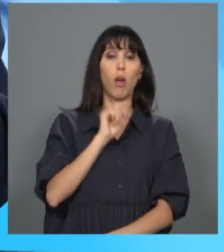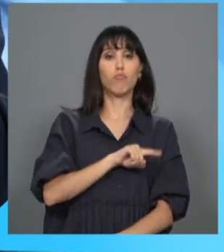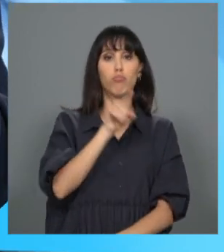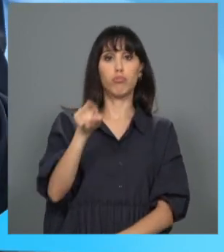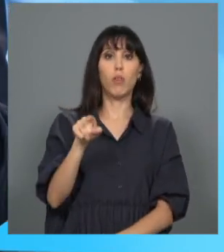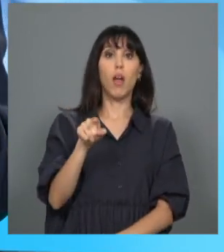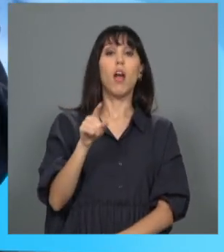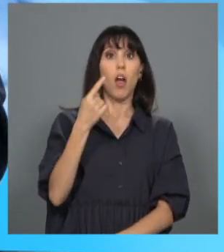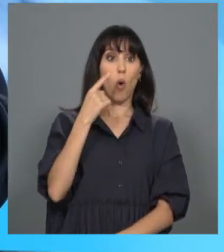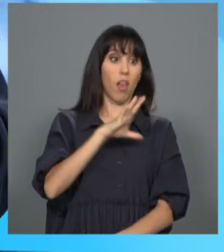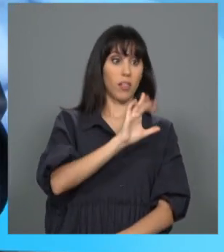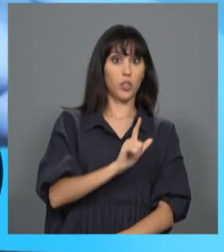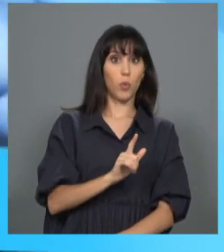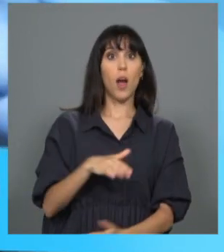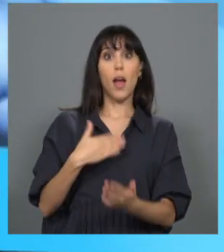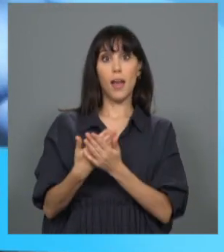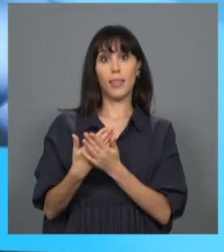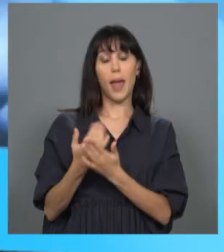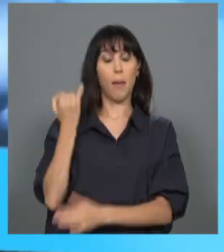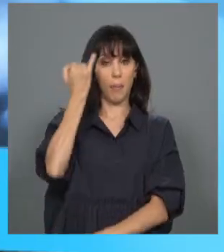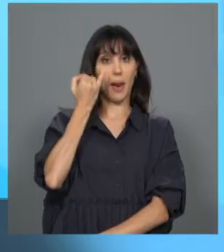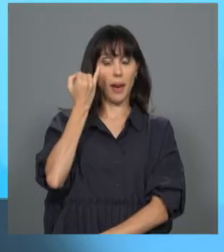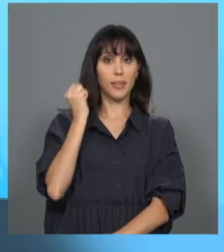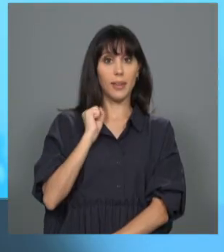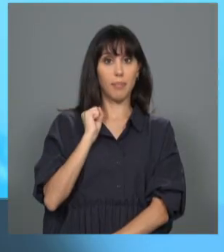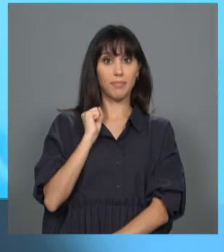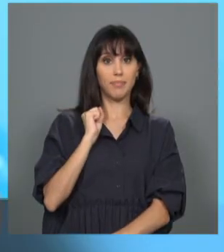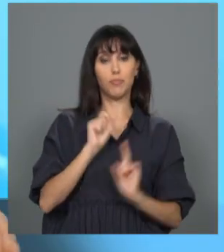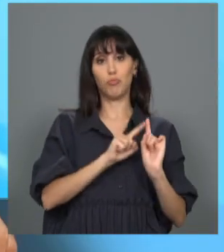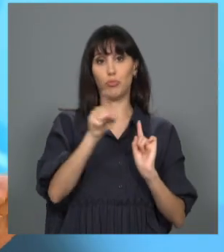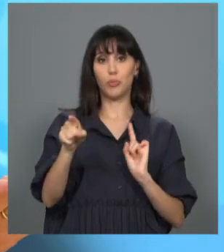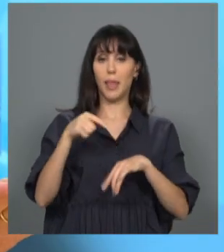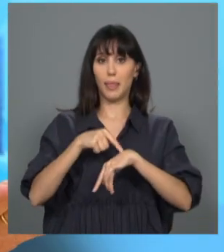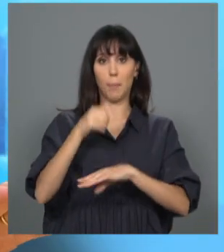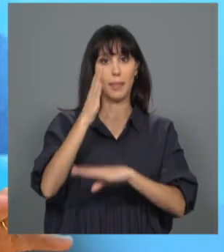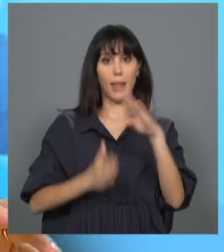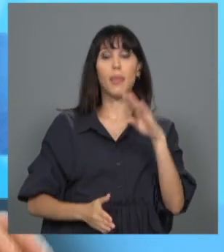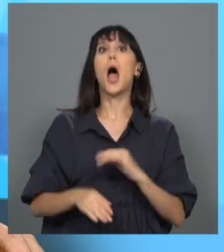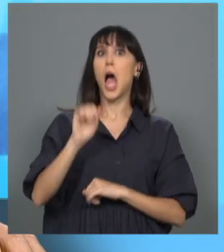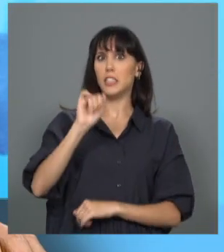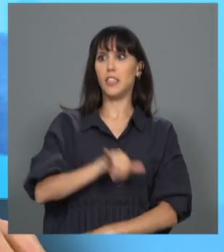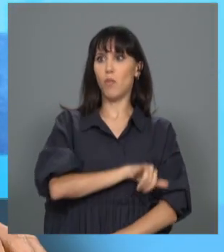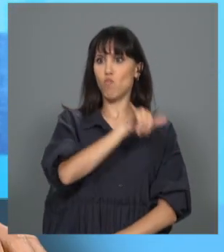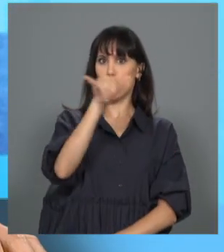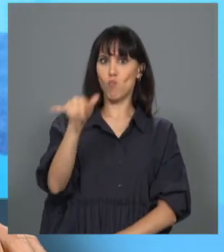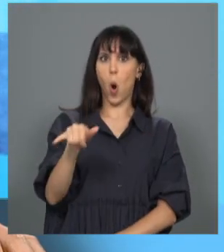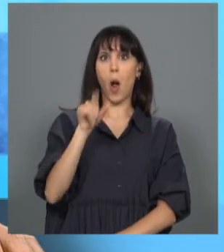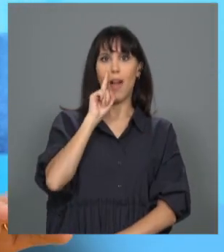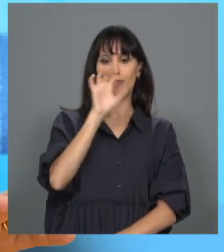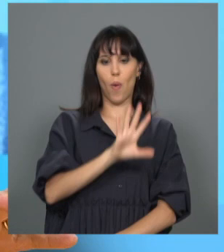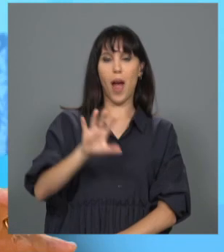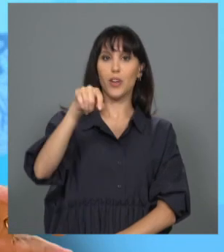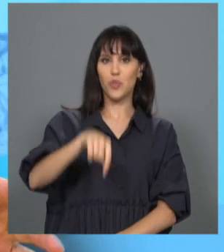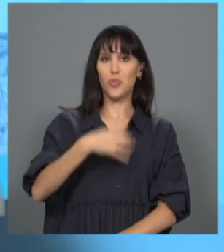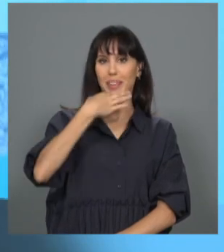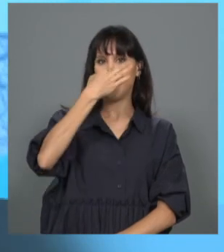ir de Lisboa até Bragança. É metade do tempo. Sem dúvida que sim, no avião, para chegar aqui ao sul da Alemanha. Sim, e acredito